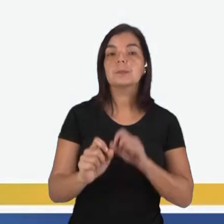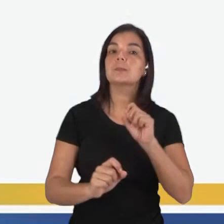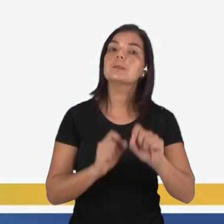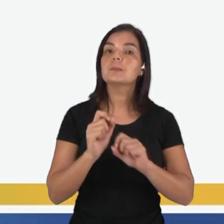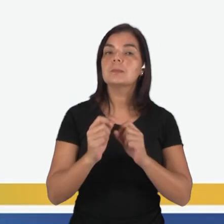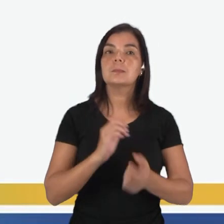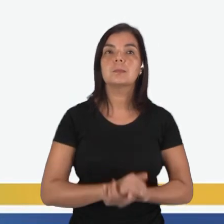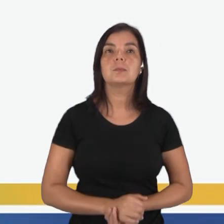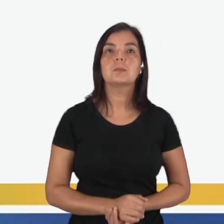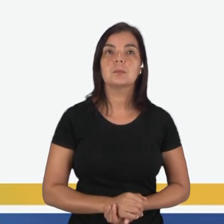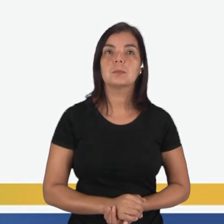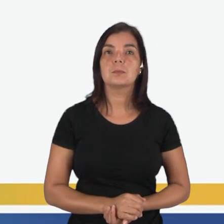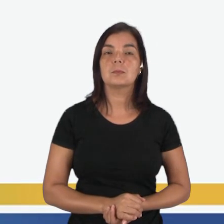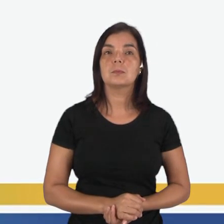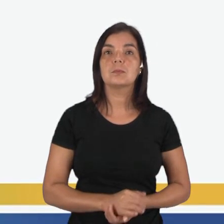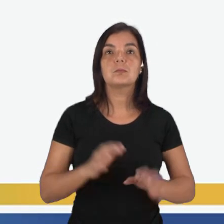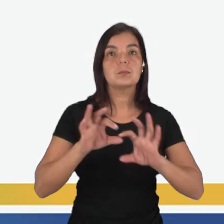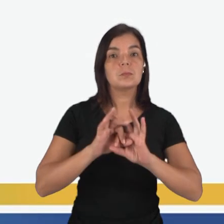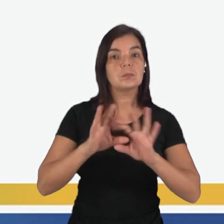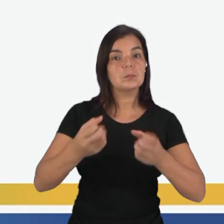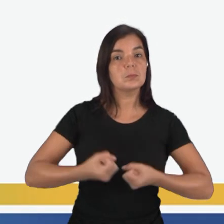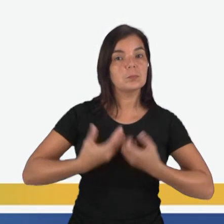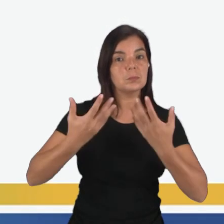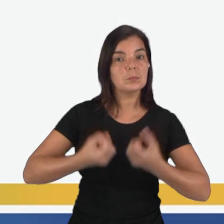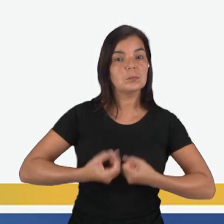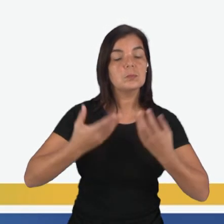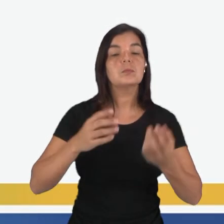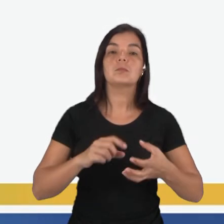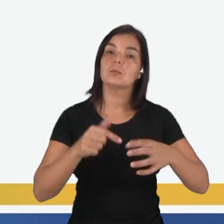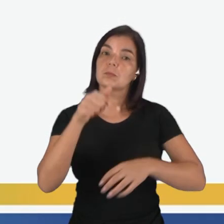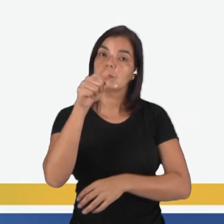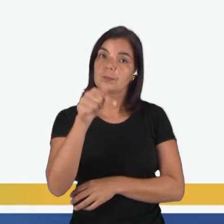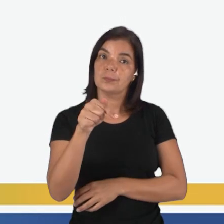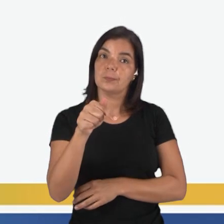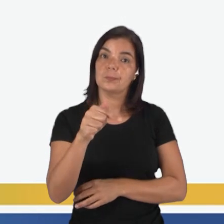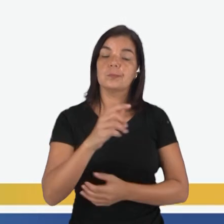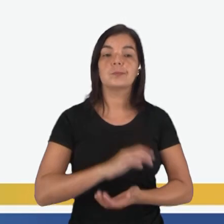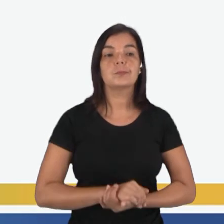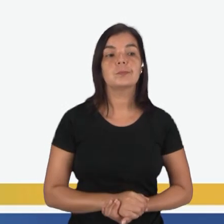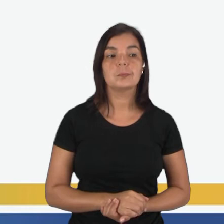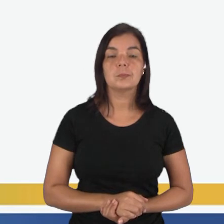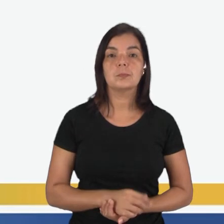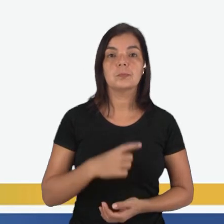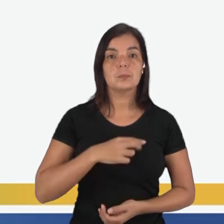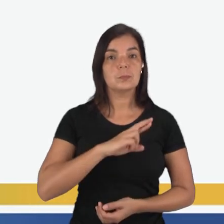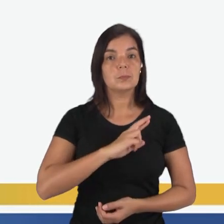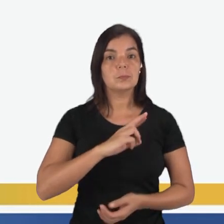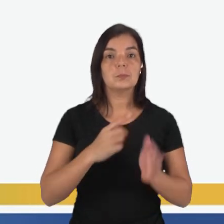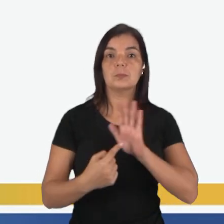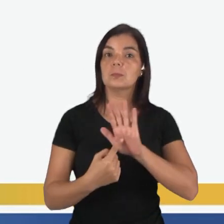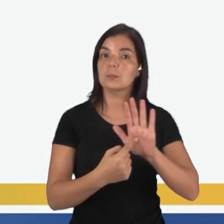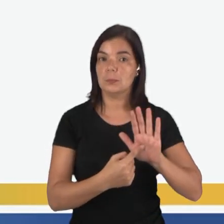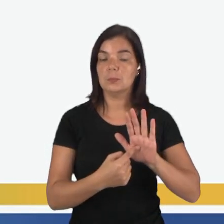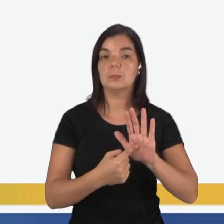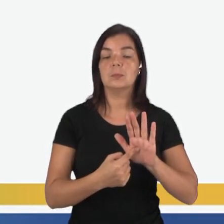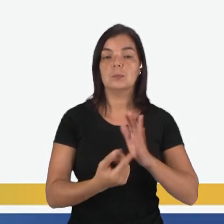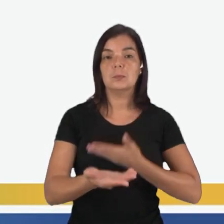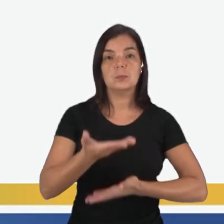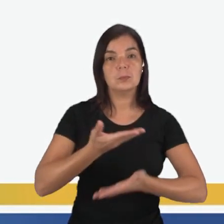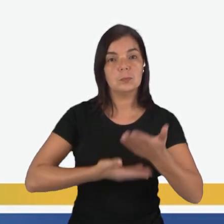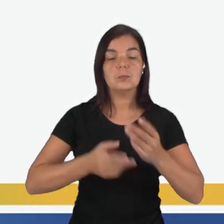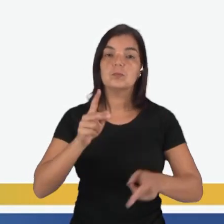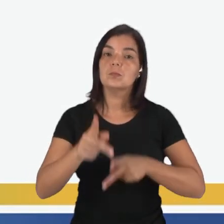sobre a livre expressão. Né? Nós temos 7 itens aí. As religiões apresentam grande parcela